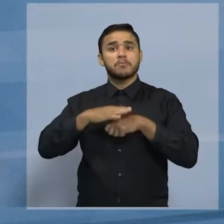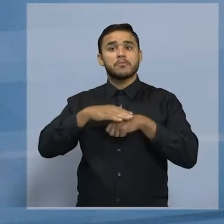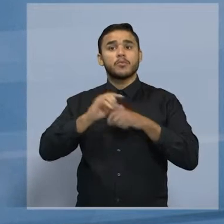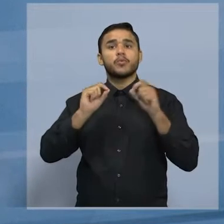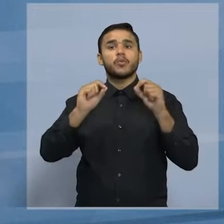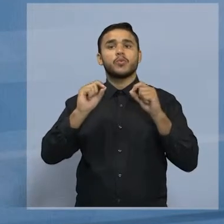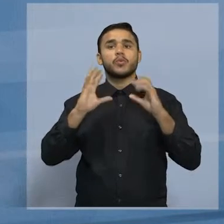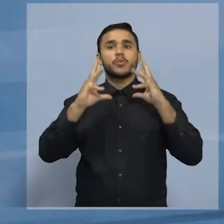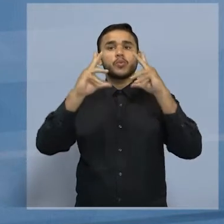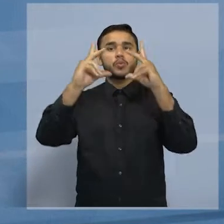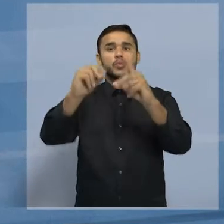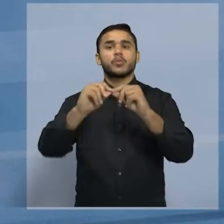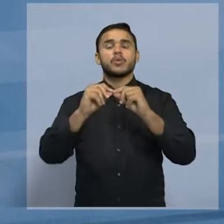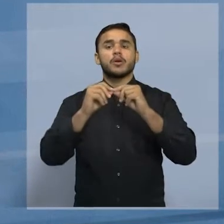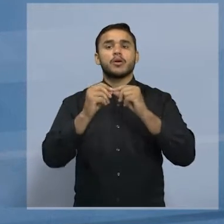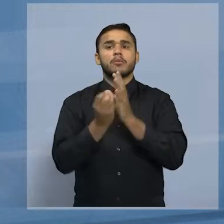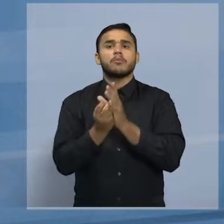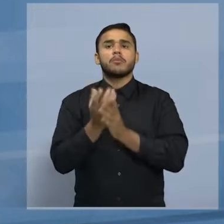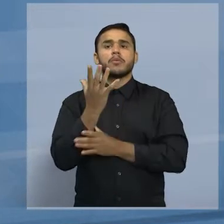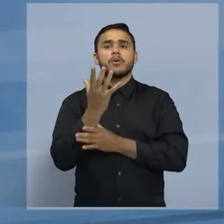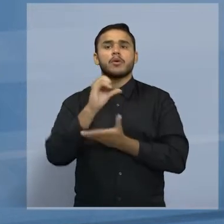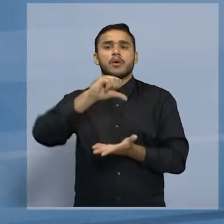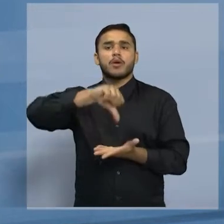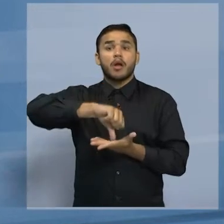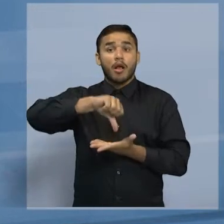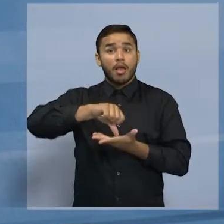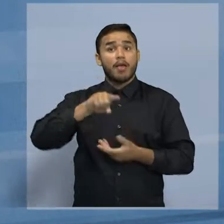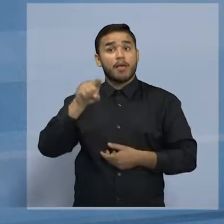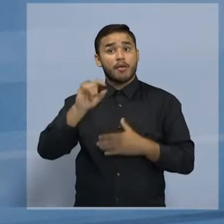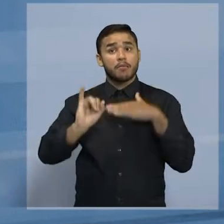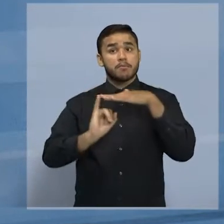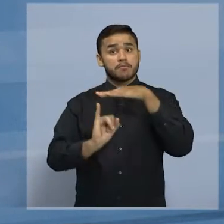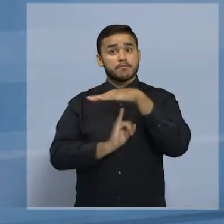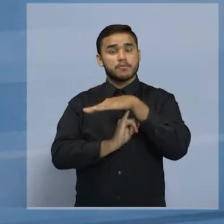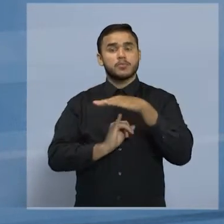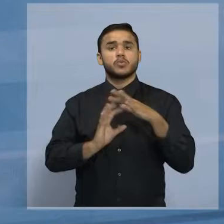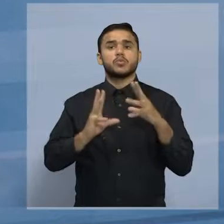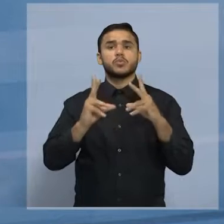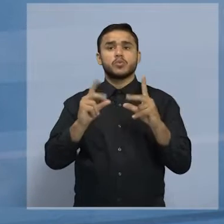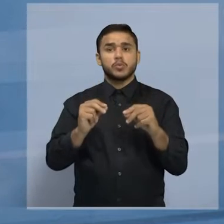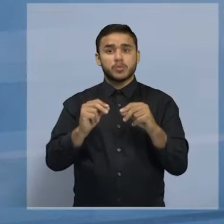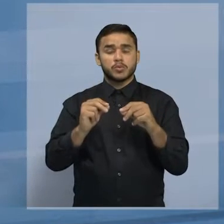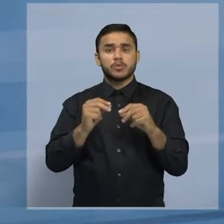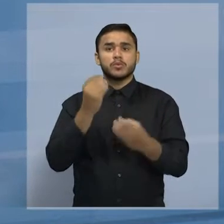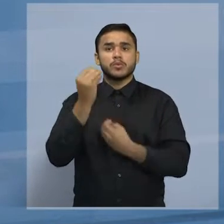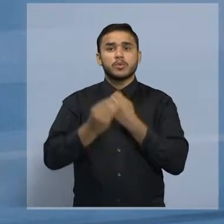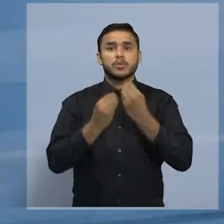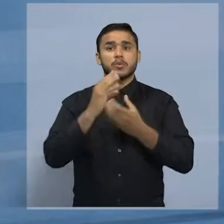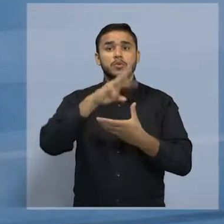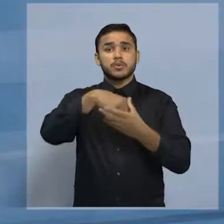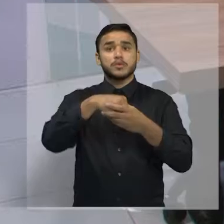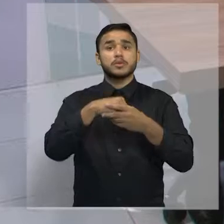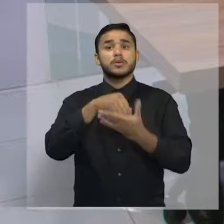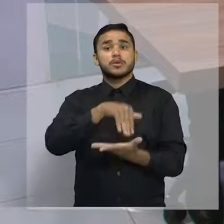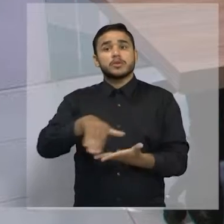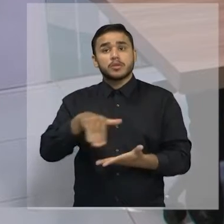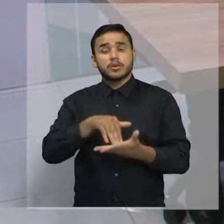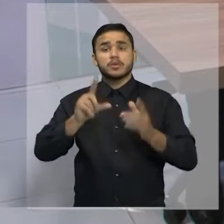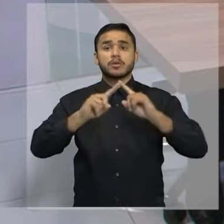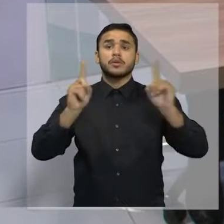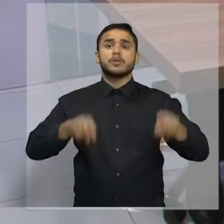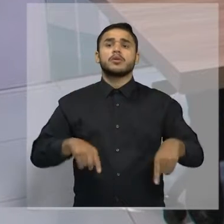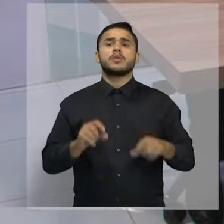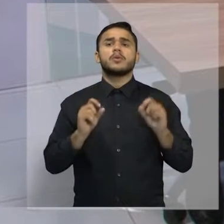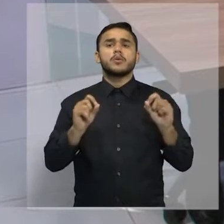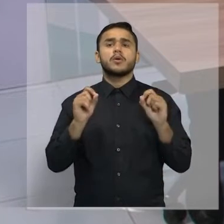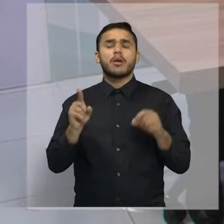Brasileiro, um órgão institucional criado no âmbito da Secretaria de Planejamento e Gestão, que terá